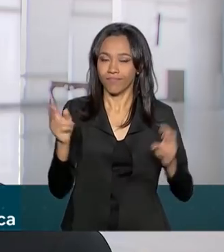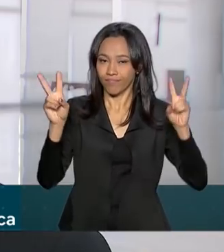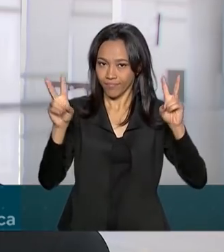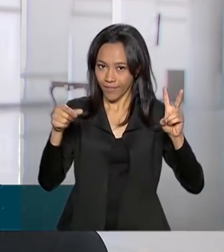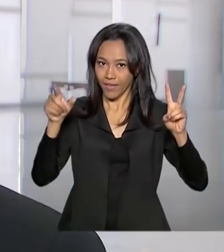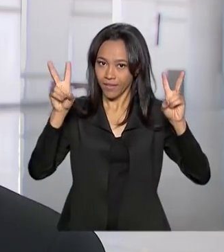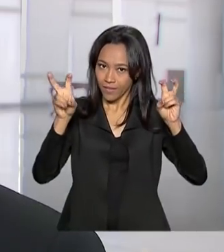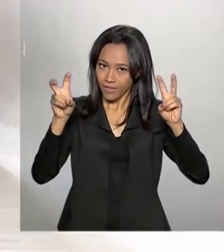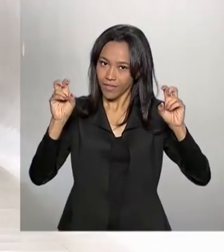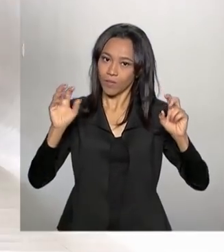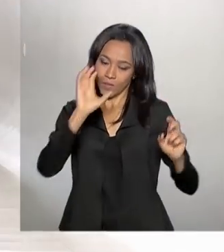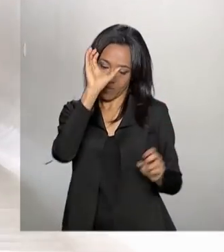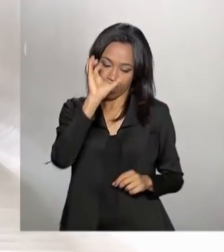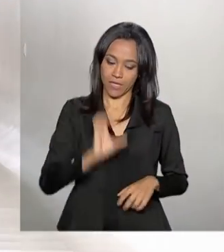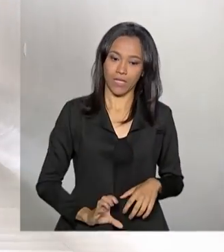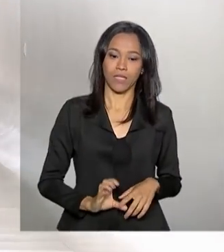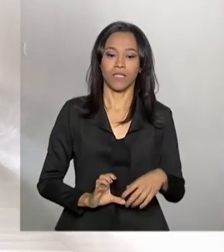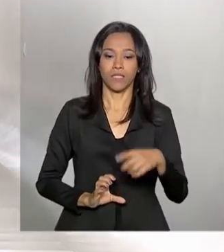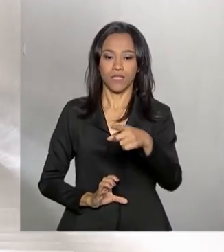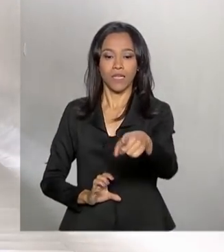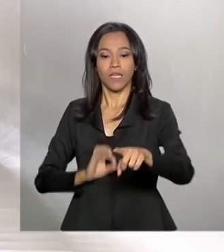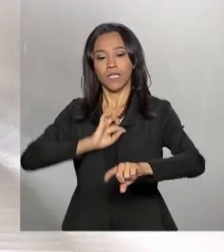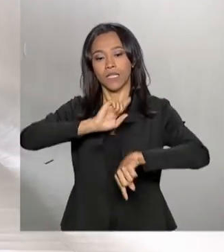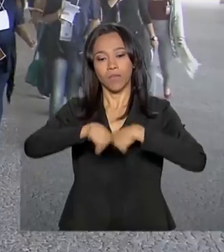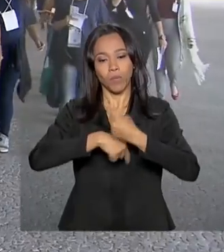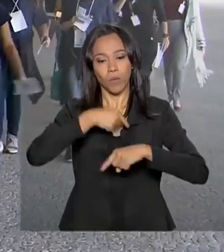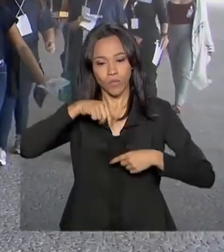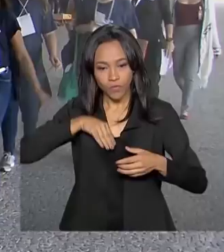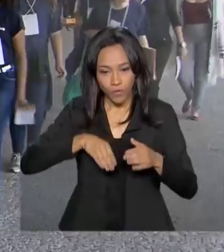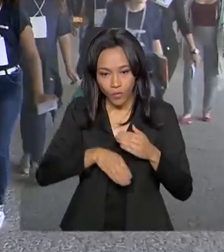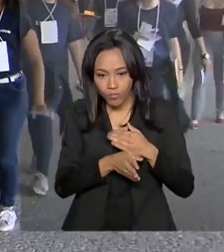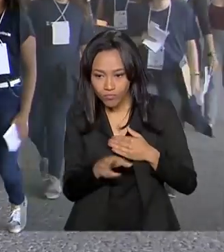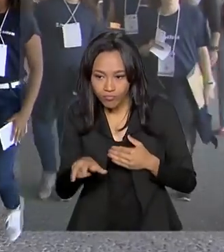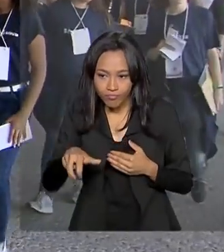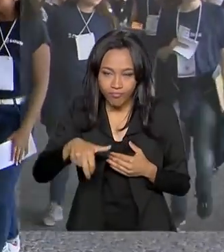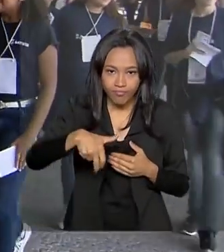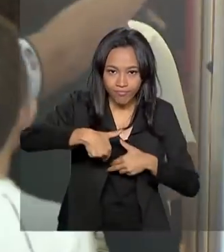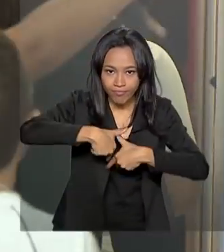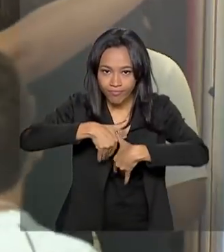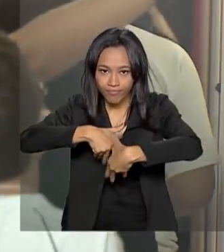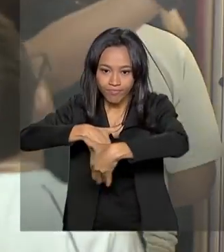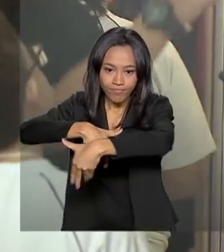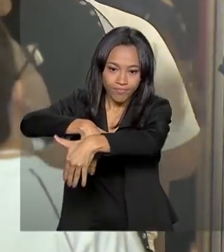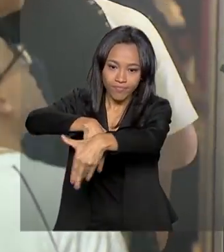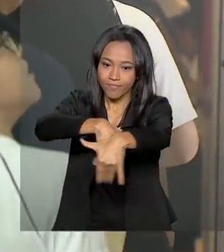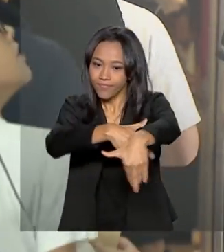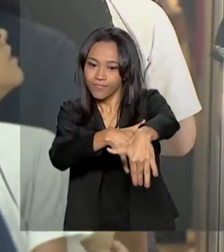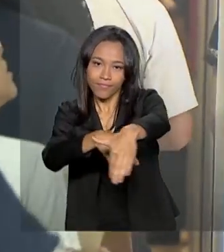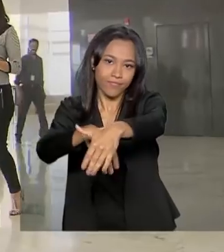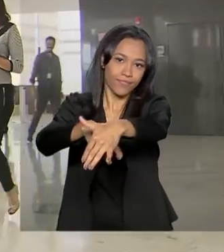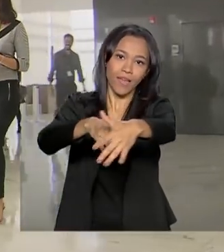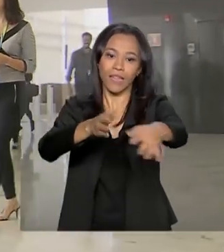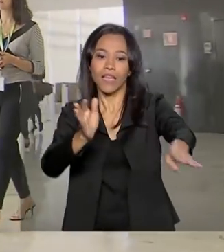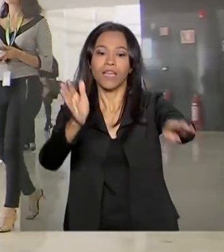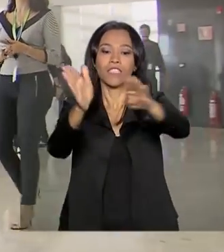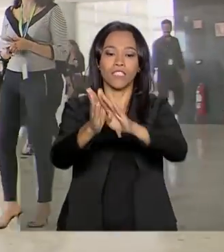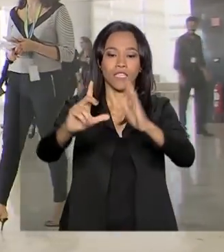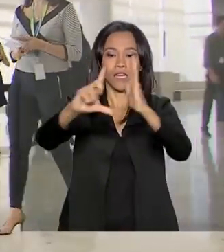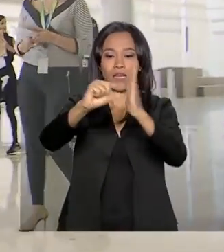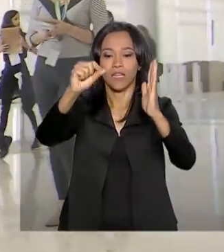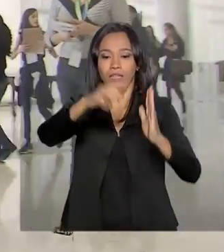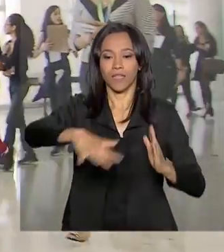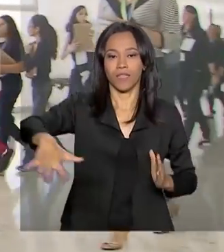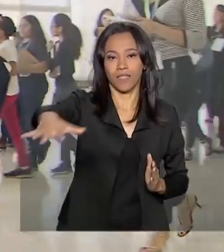participação para a cidadania. A visita seguiu por túneis e corredores do anexo até chegar ao Palácio do Planalto,